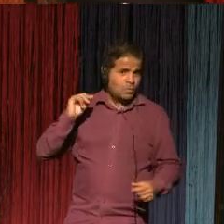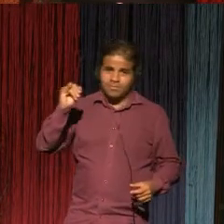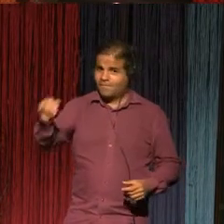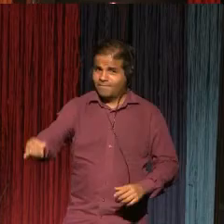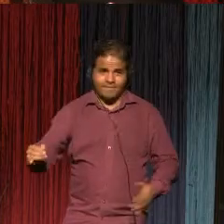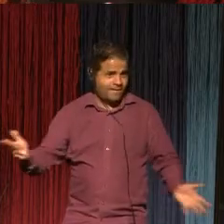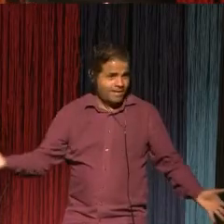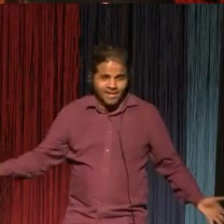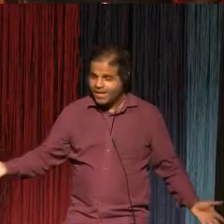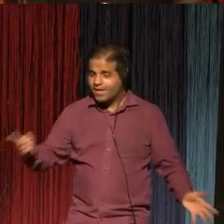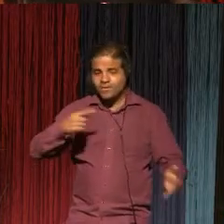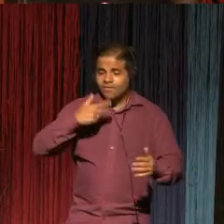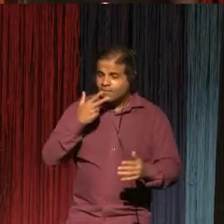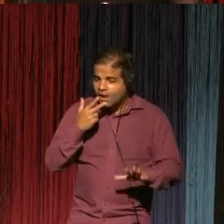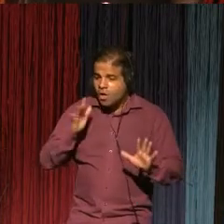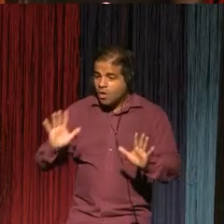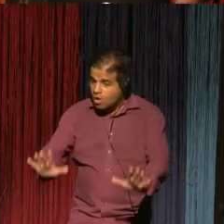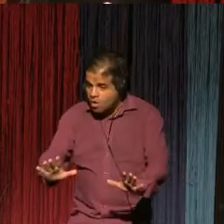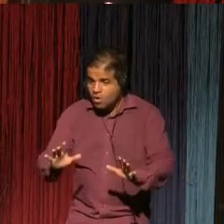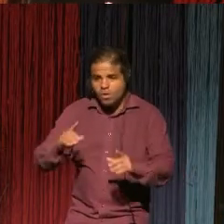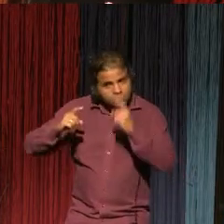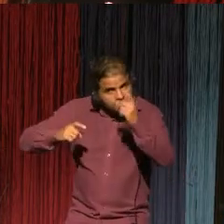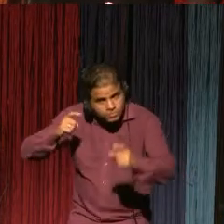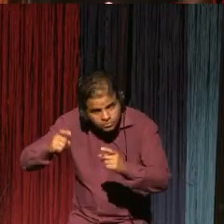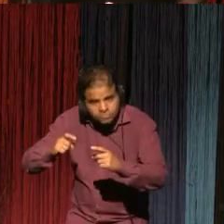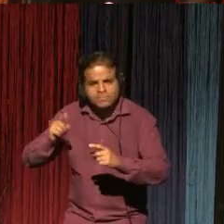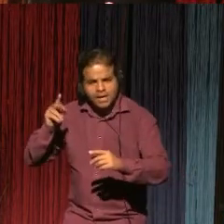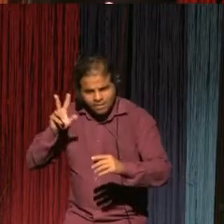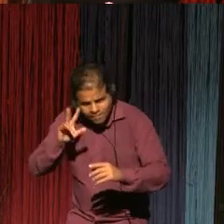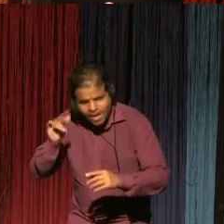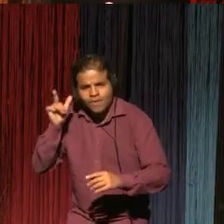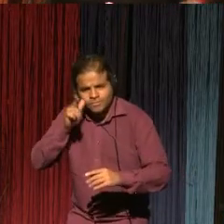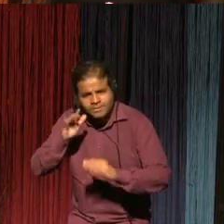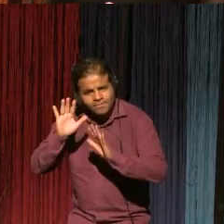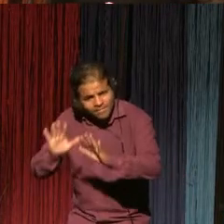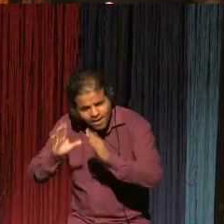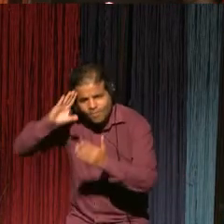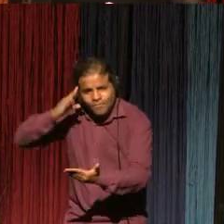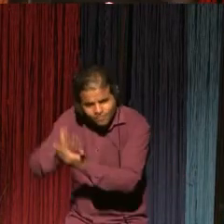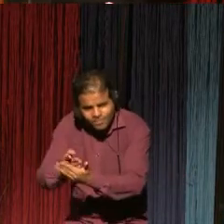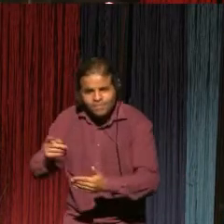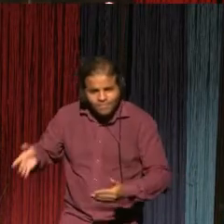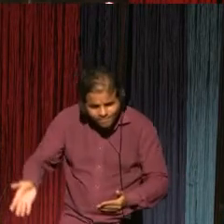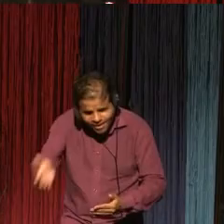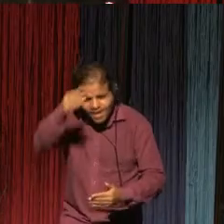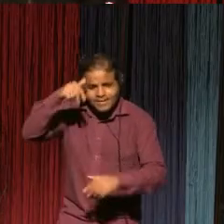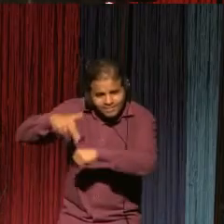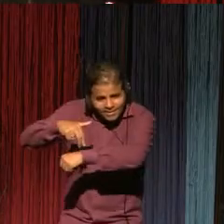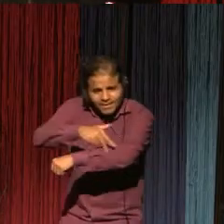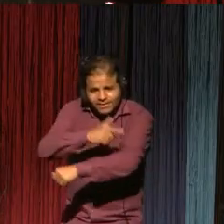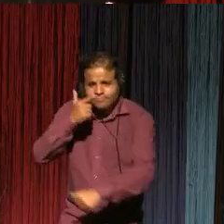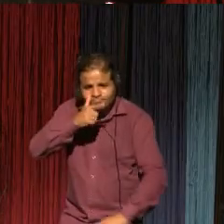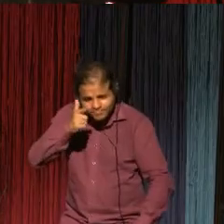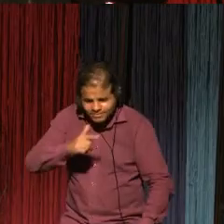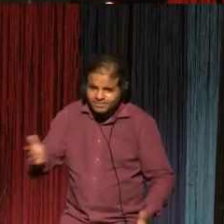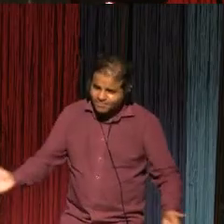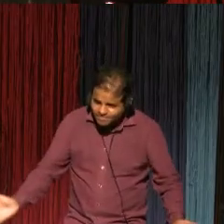isso. A gente vai falar o seguinte: olha, não se preocupa, você vai conseguir andar, eu tenho certeza que você vai andar.